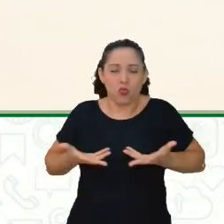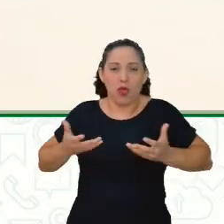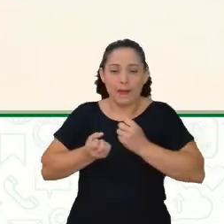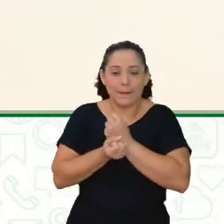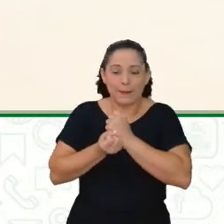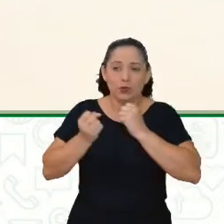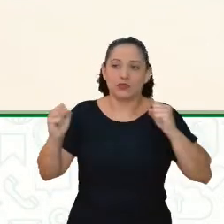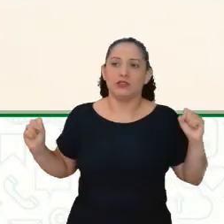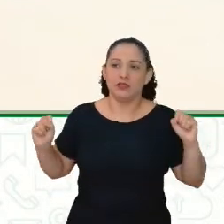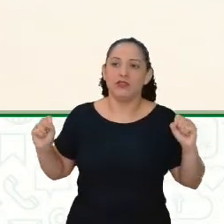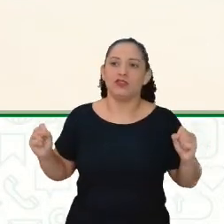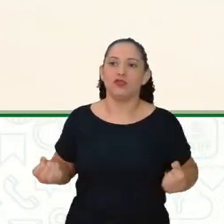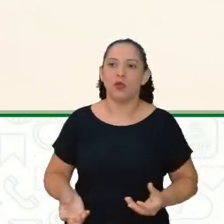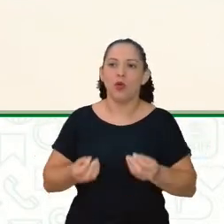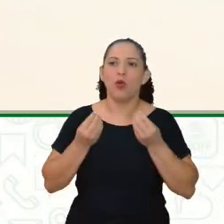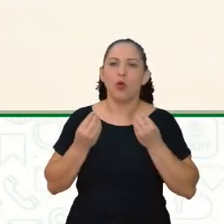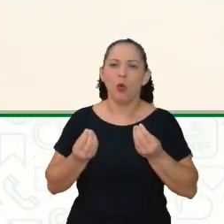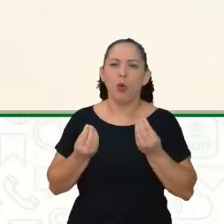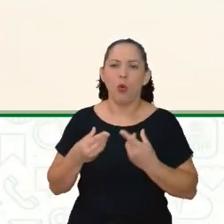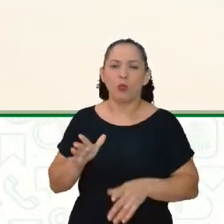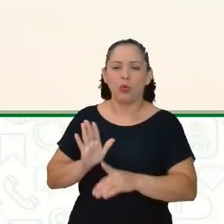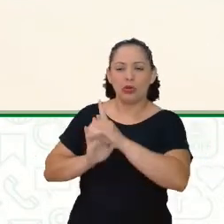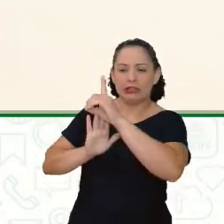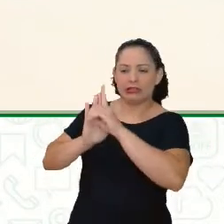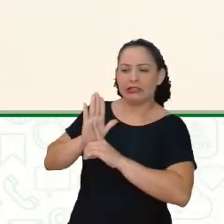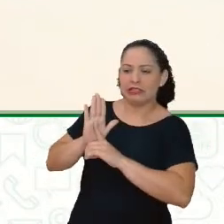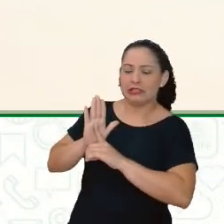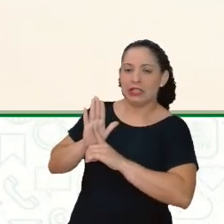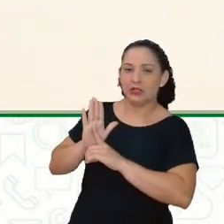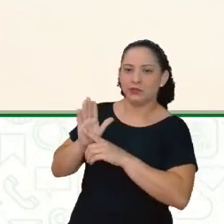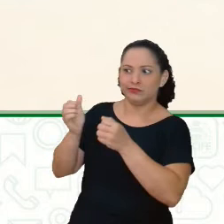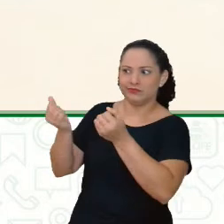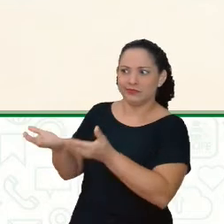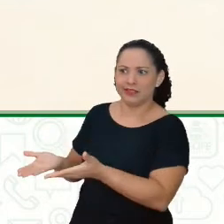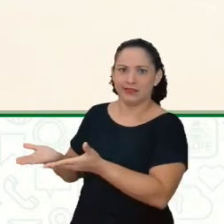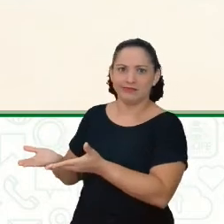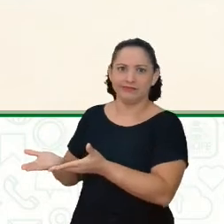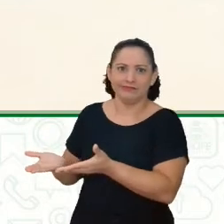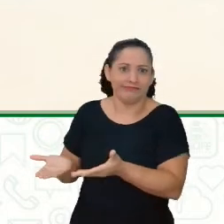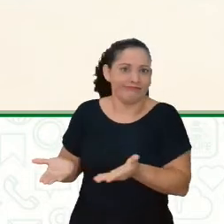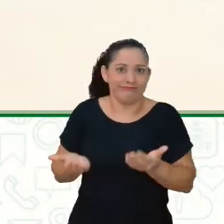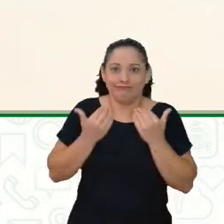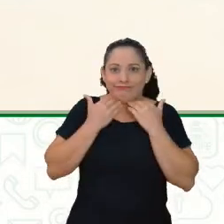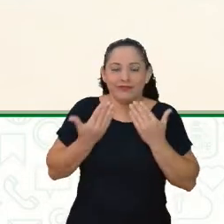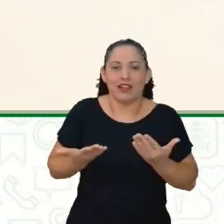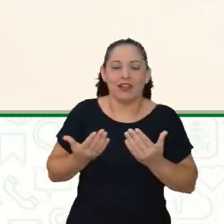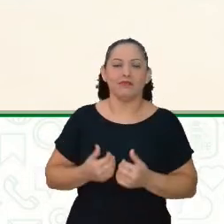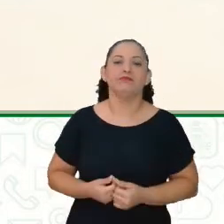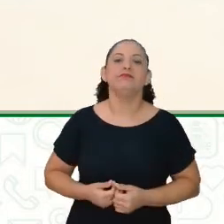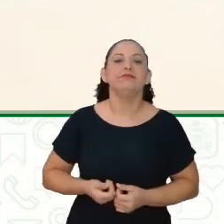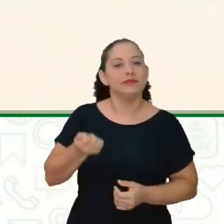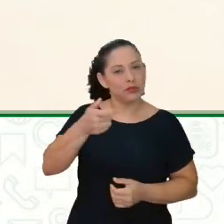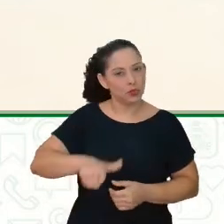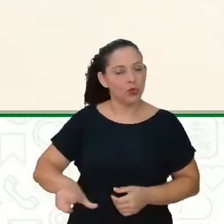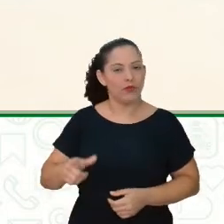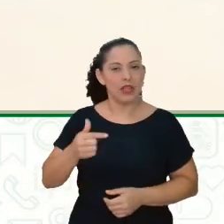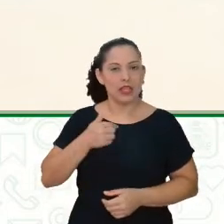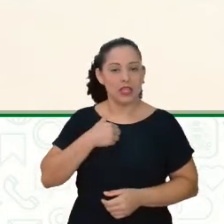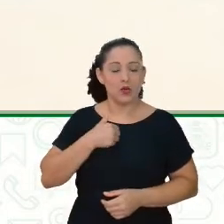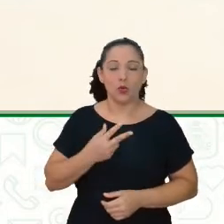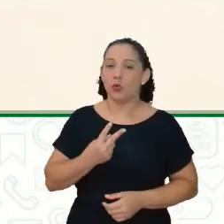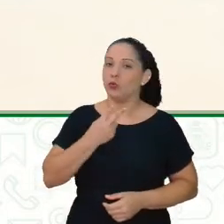impossíveis, não devo negar o direito de sonhar com quem sonha. Vou repetir. Se eu não